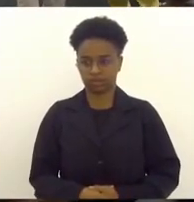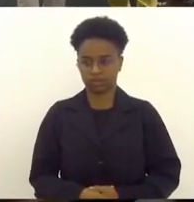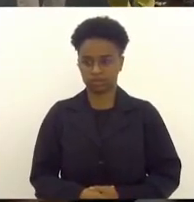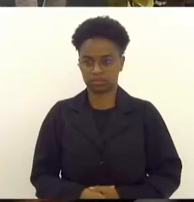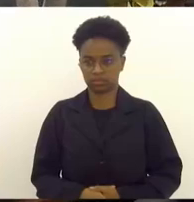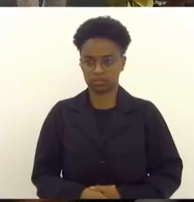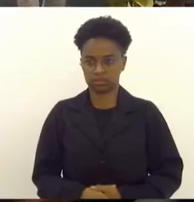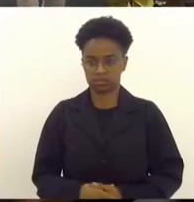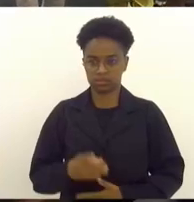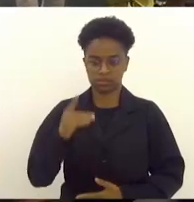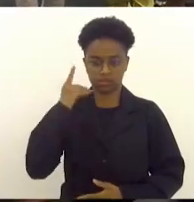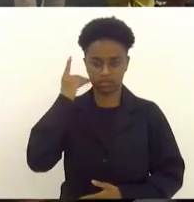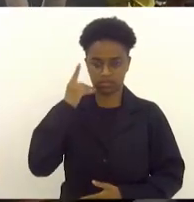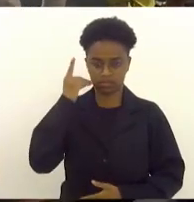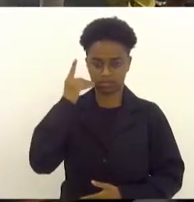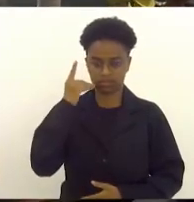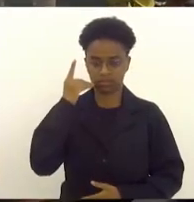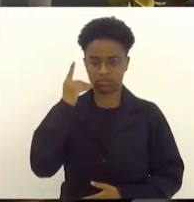deputada